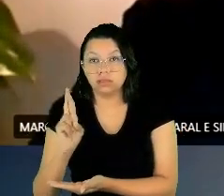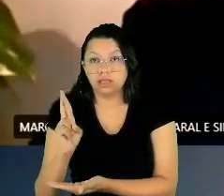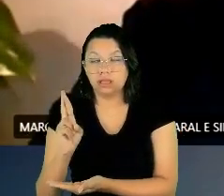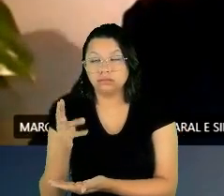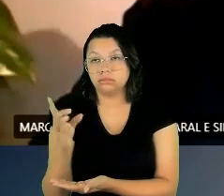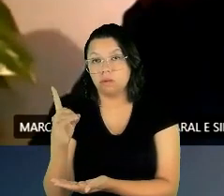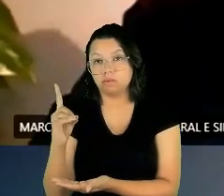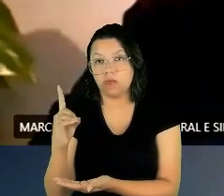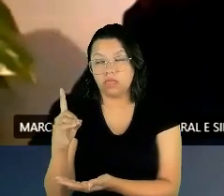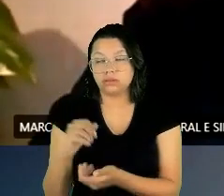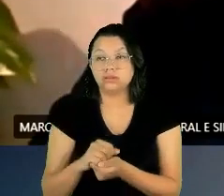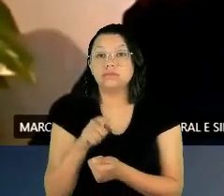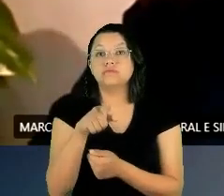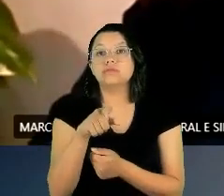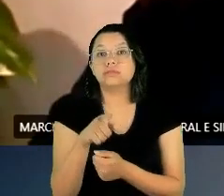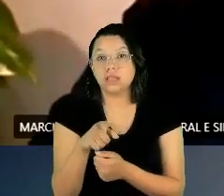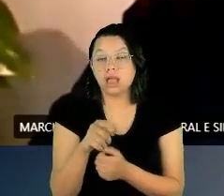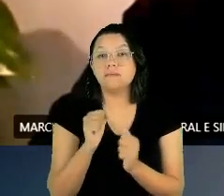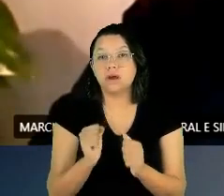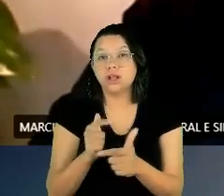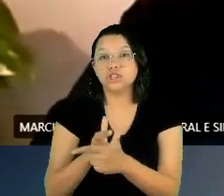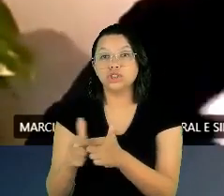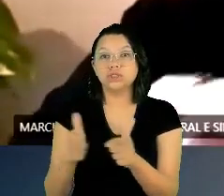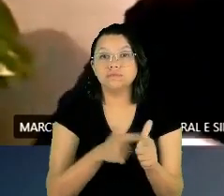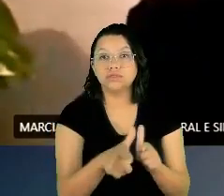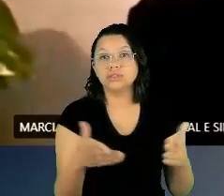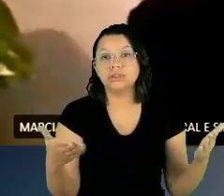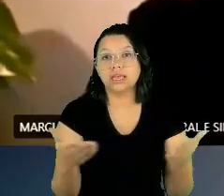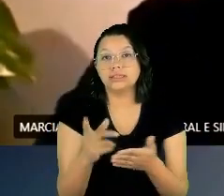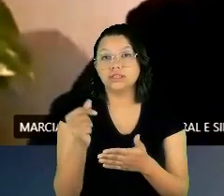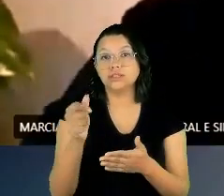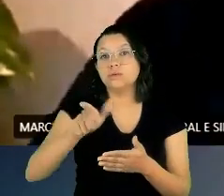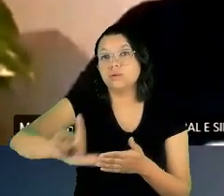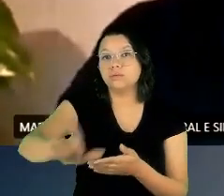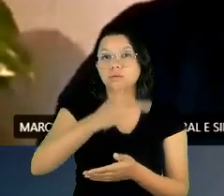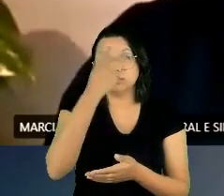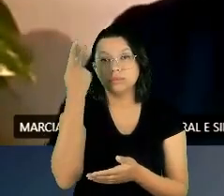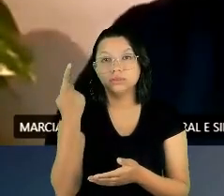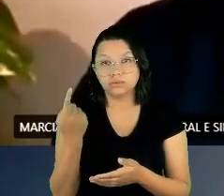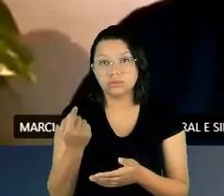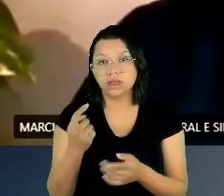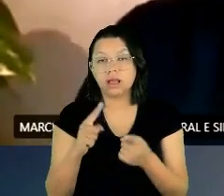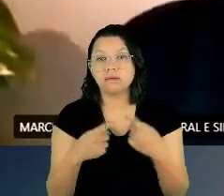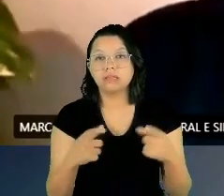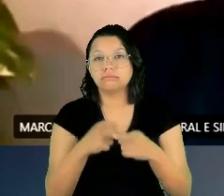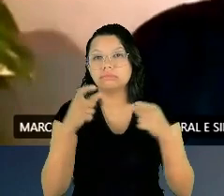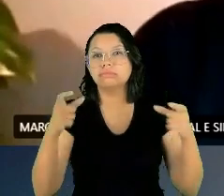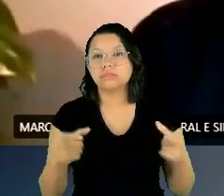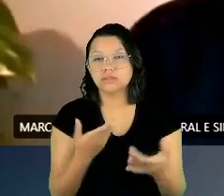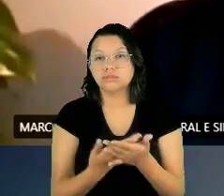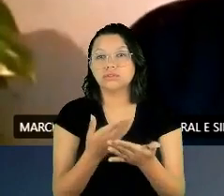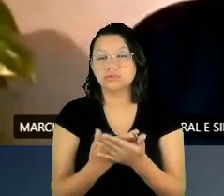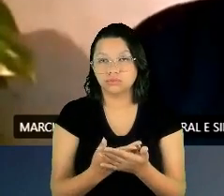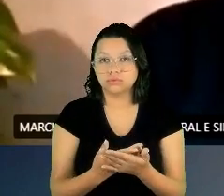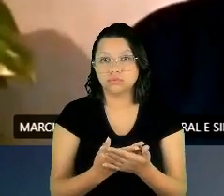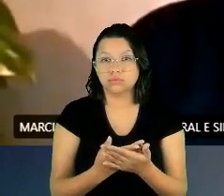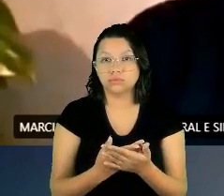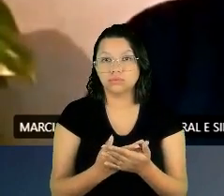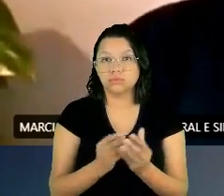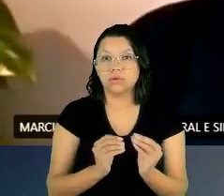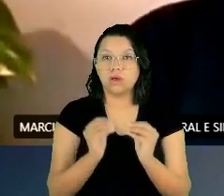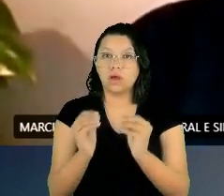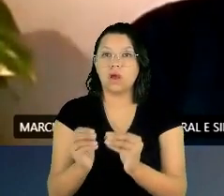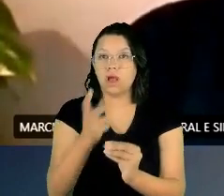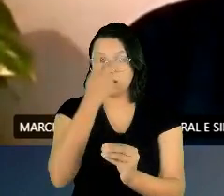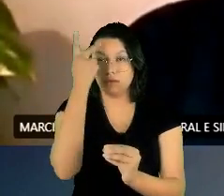R$100, $100, e que você, como propositor, pode dividir esse dinheiro com outra pessoa. Mas, geralmente, os